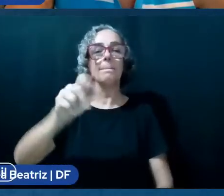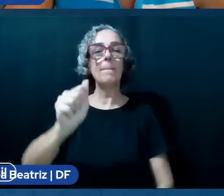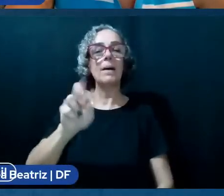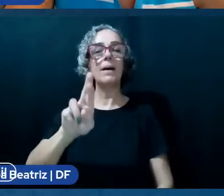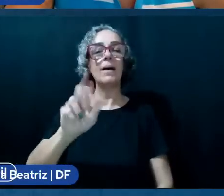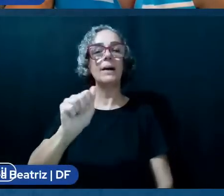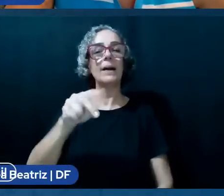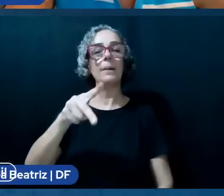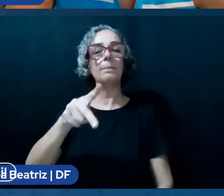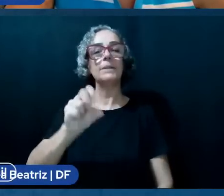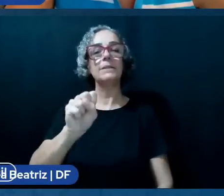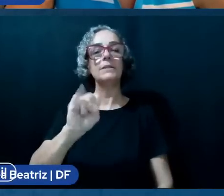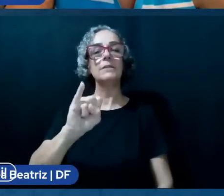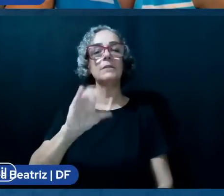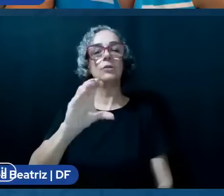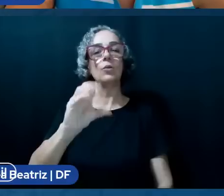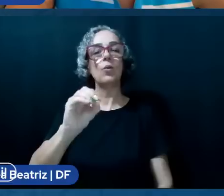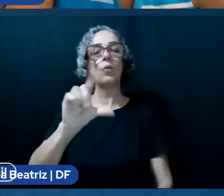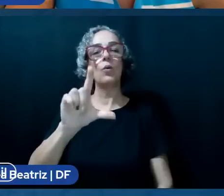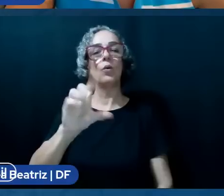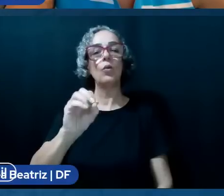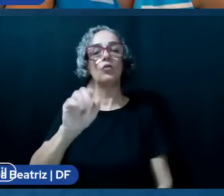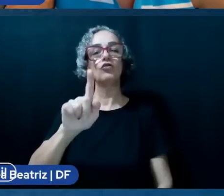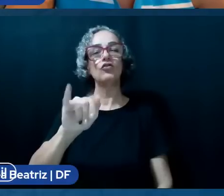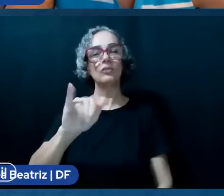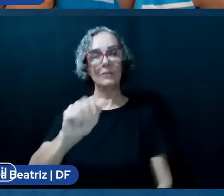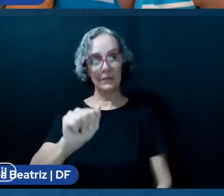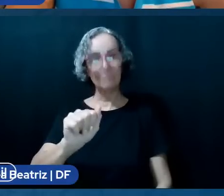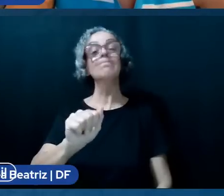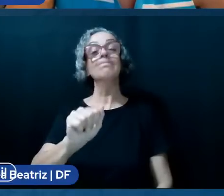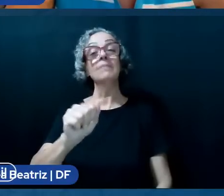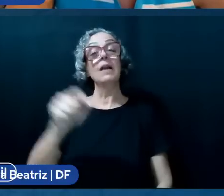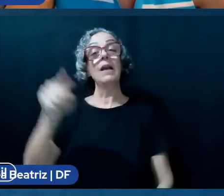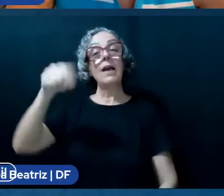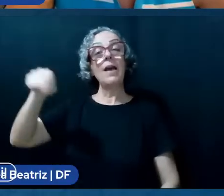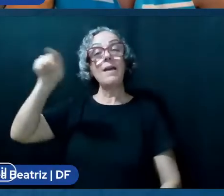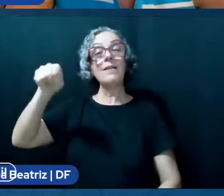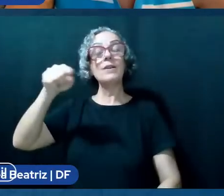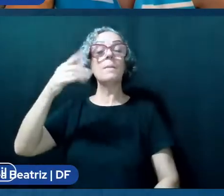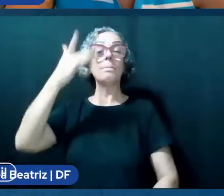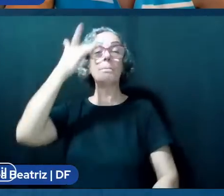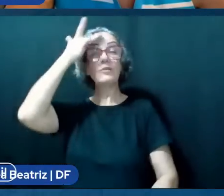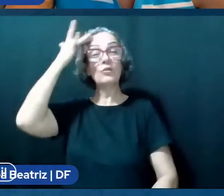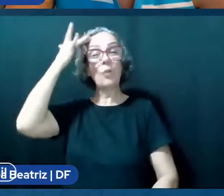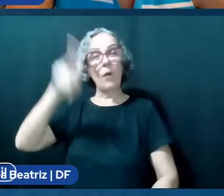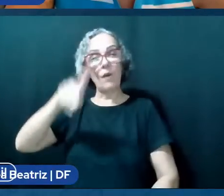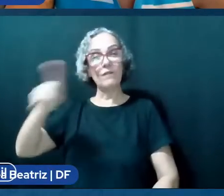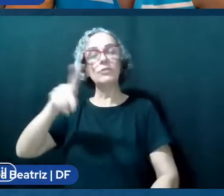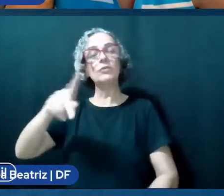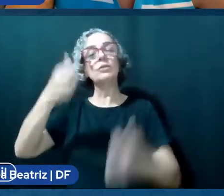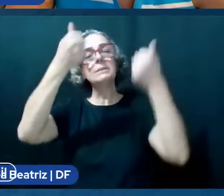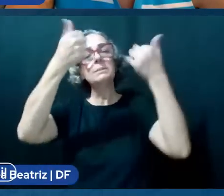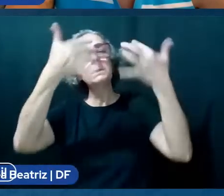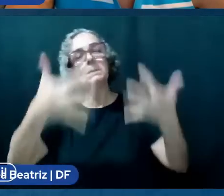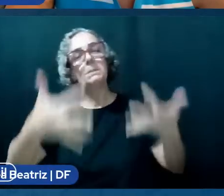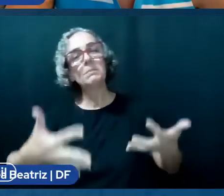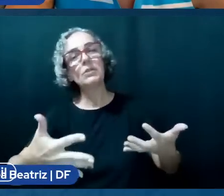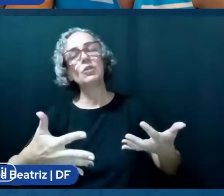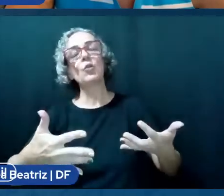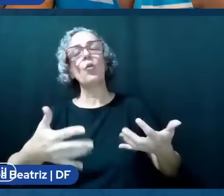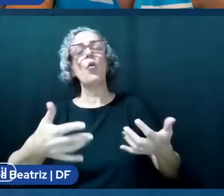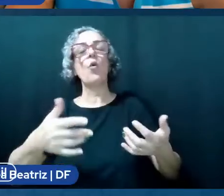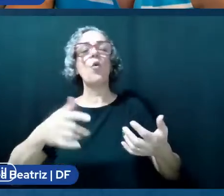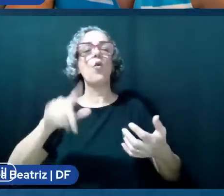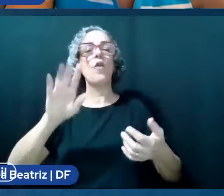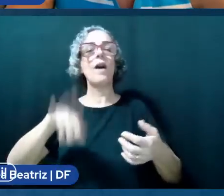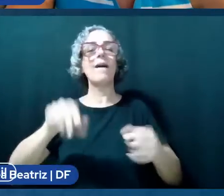deu exemplo da possibilidade, ele colocava o braço dele dormente, de alguma maneira insensível,